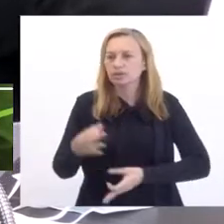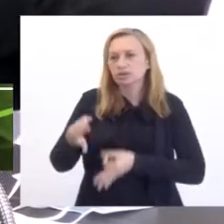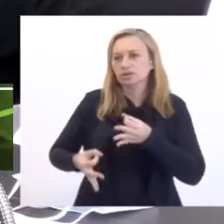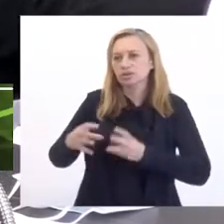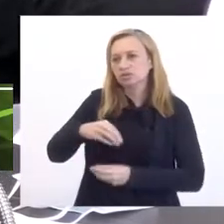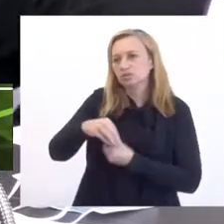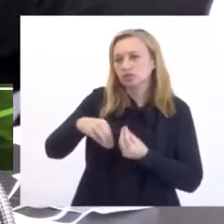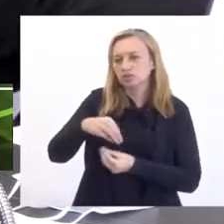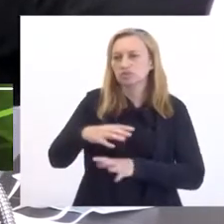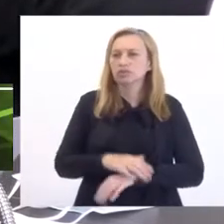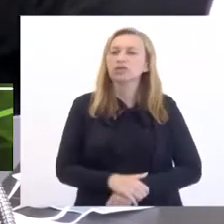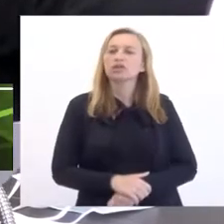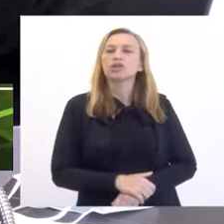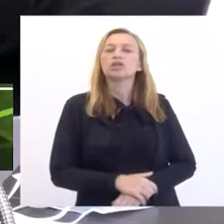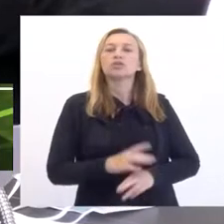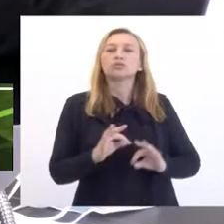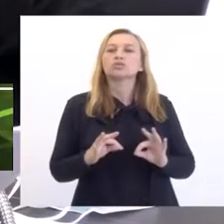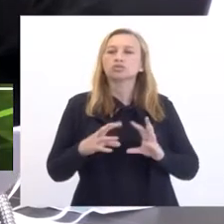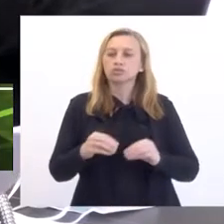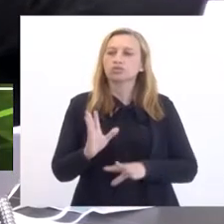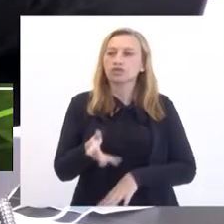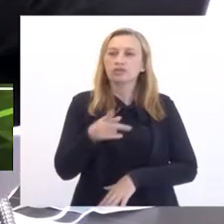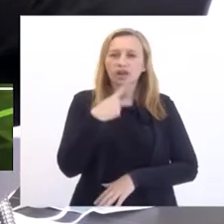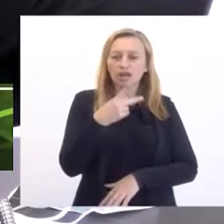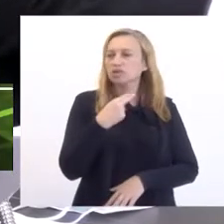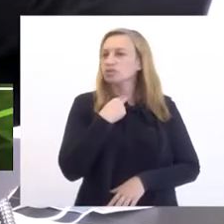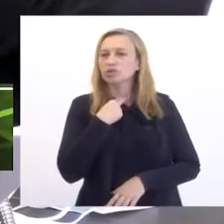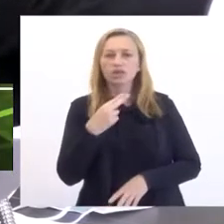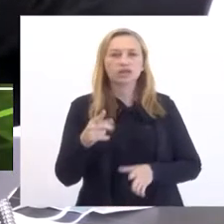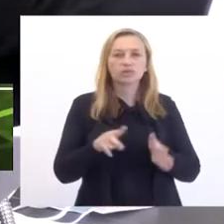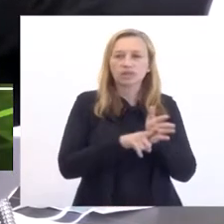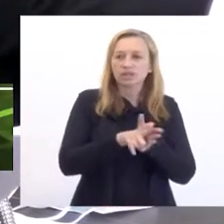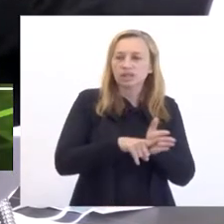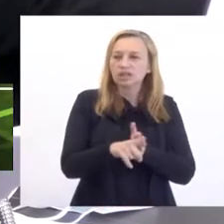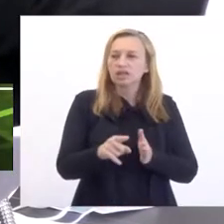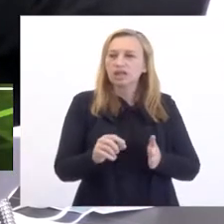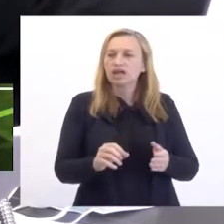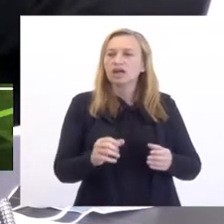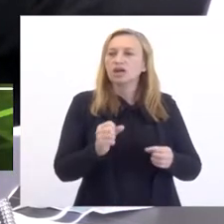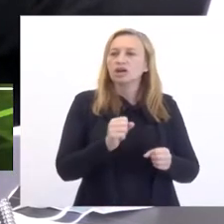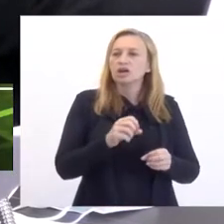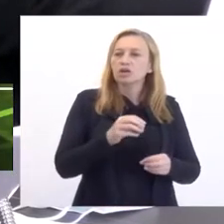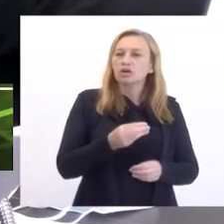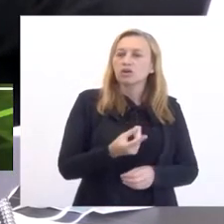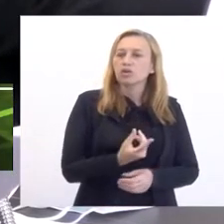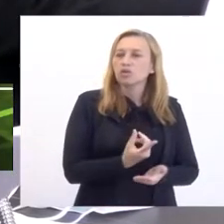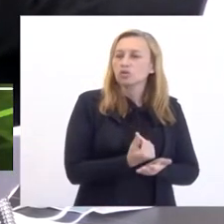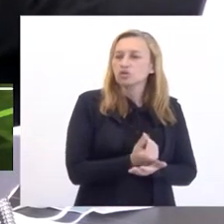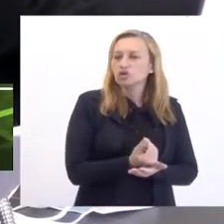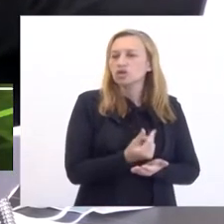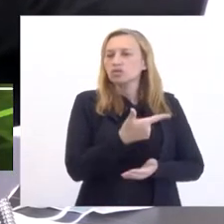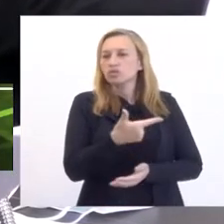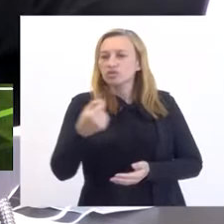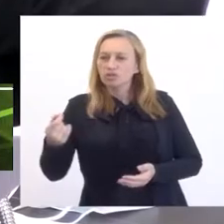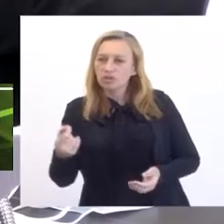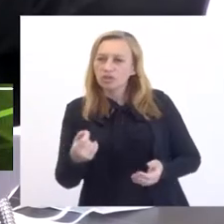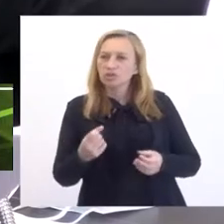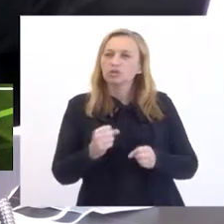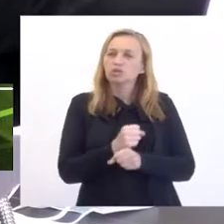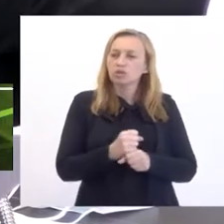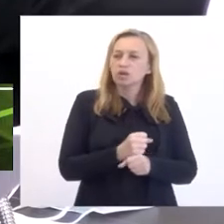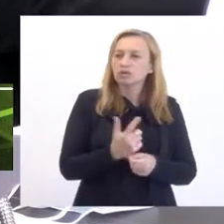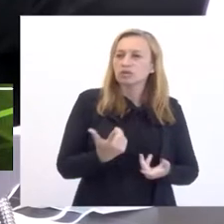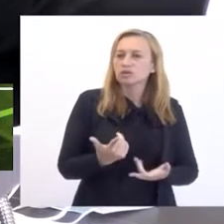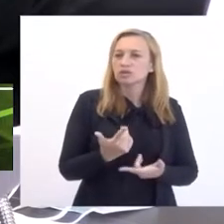Misto. Diante disso, não podemos analisar as contas de 2020 sem considerar os aspectos